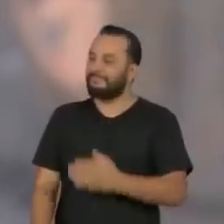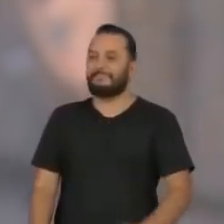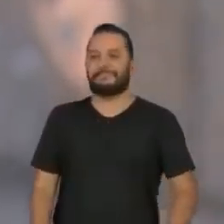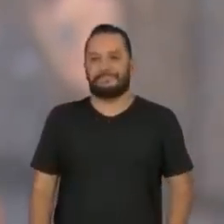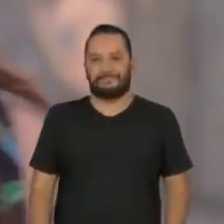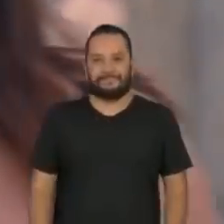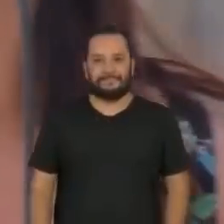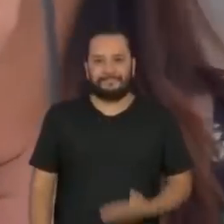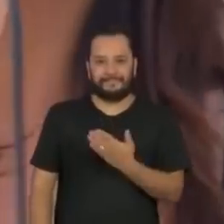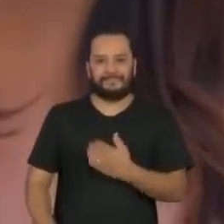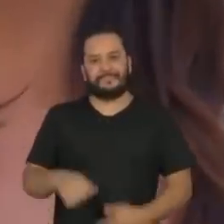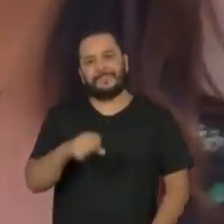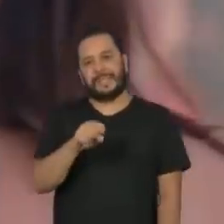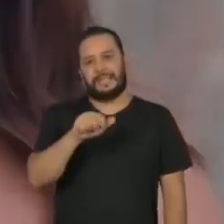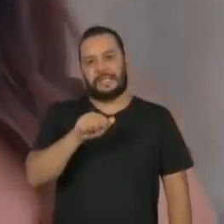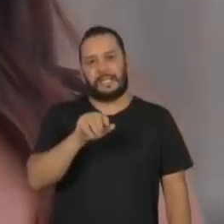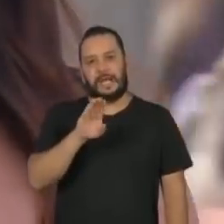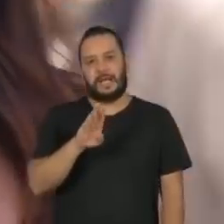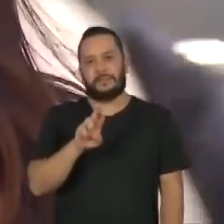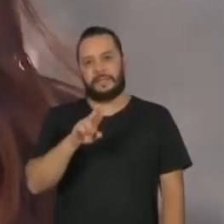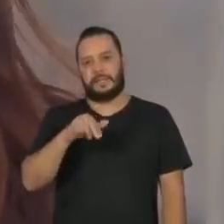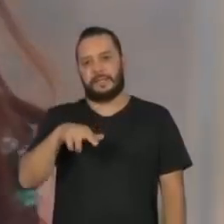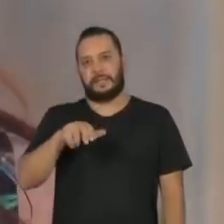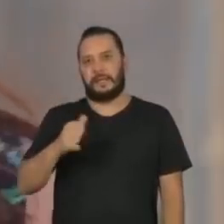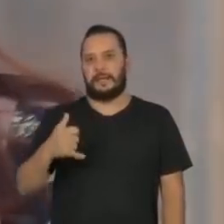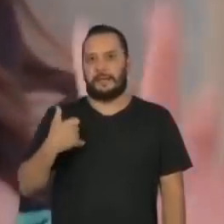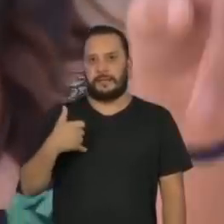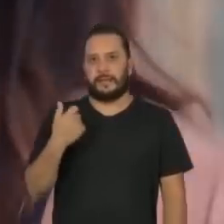Meu nome é Sabrina Santos, eu tenho 18 anos.